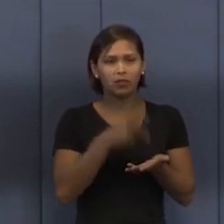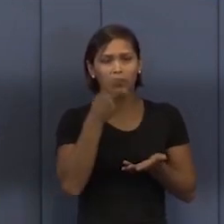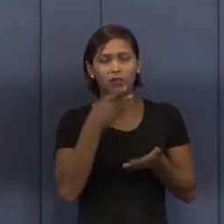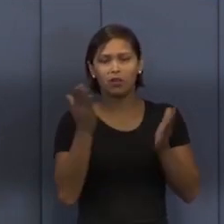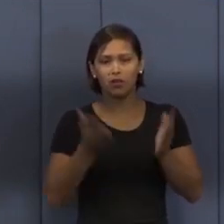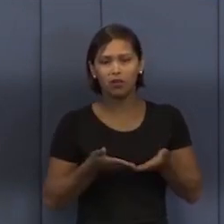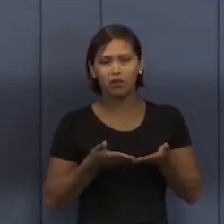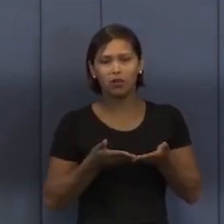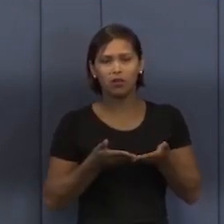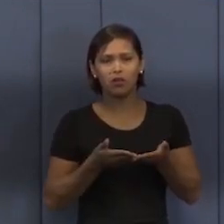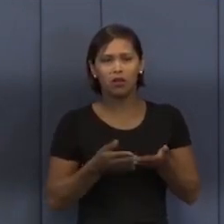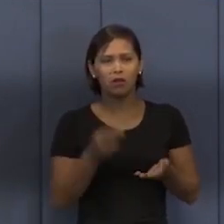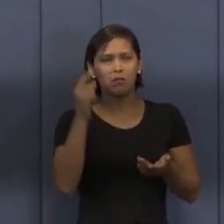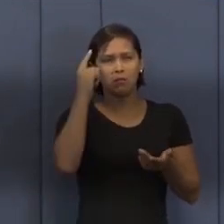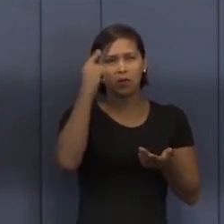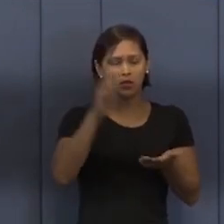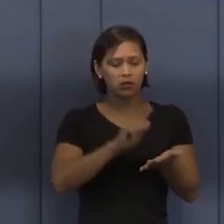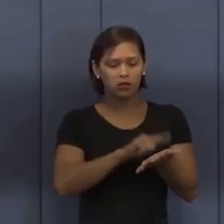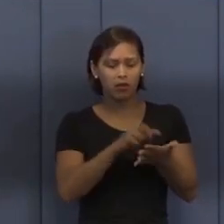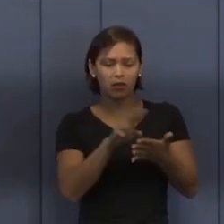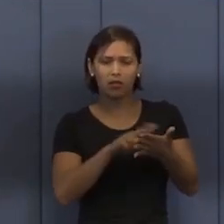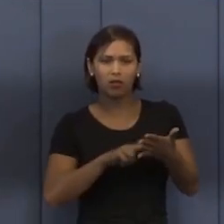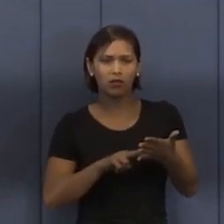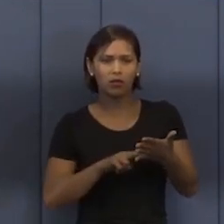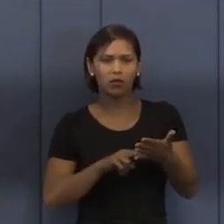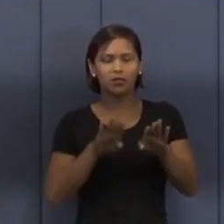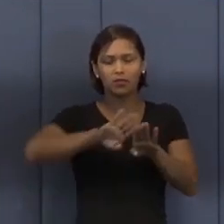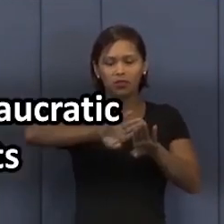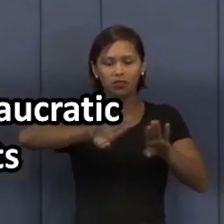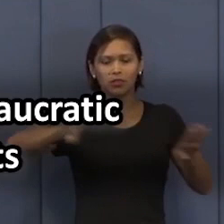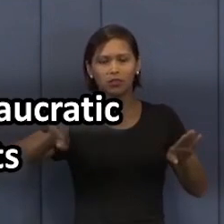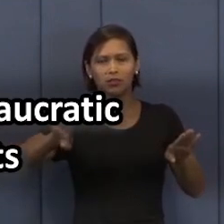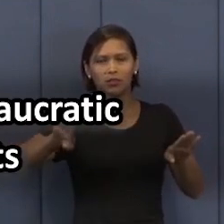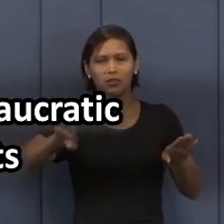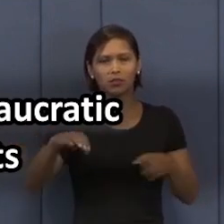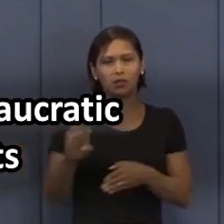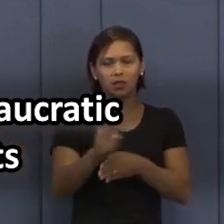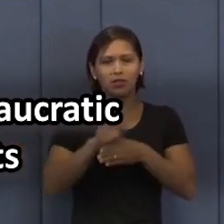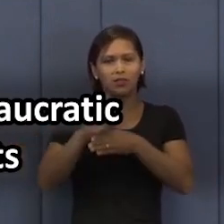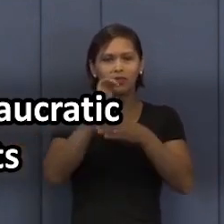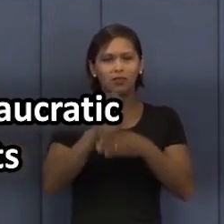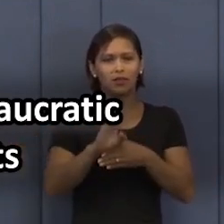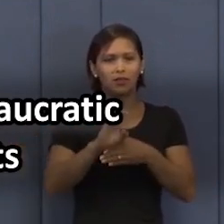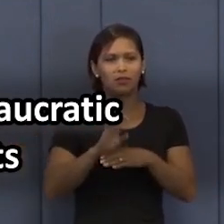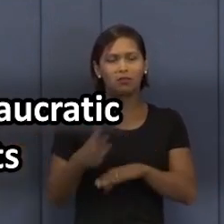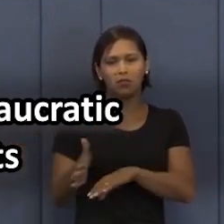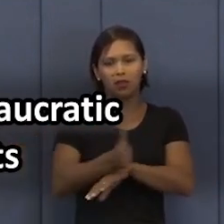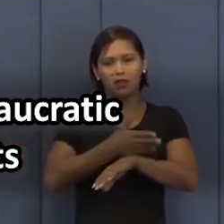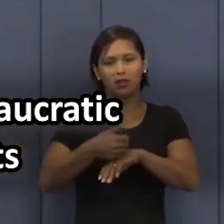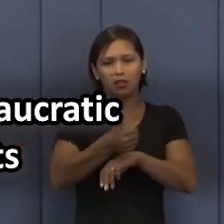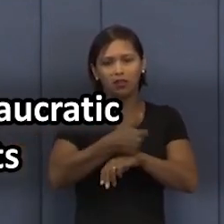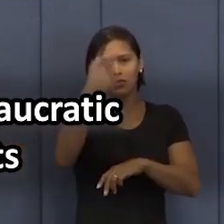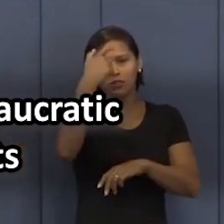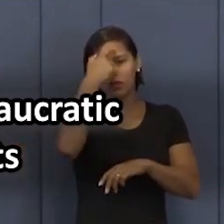Está aqui, estou falando para vocês agora. Essa é a chave de leitura. Separem o conceito de Estado, que é a estrutura burocrática de